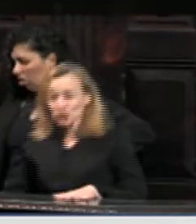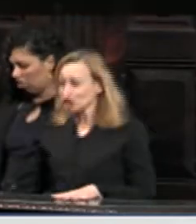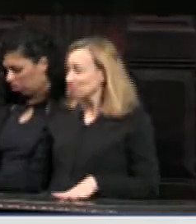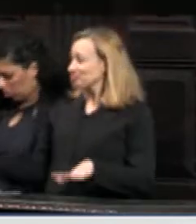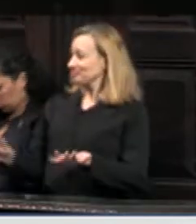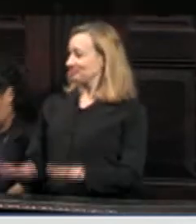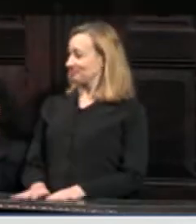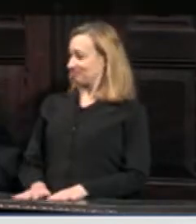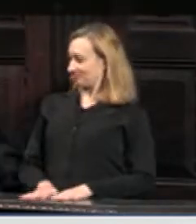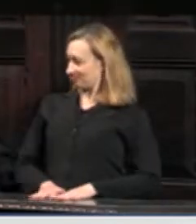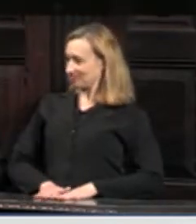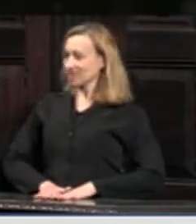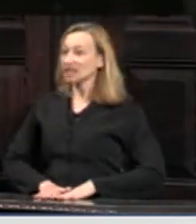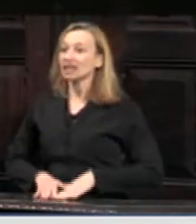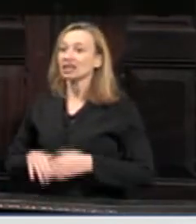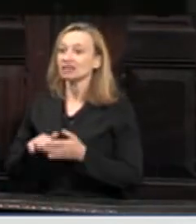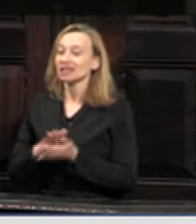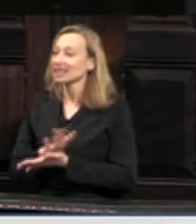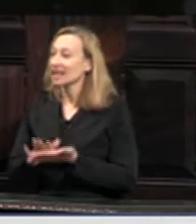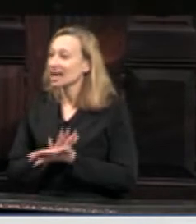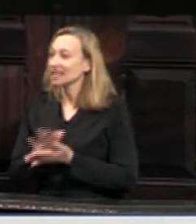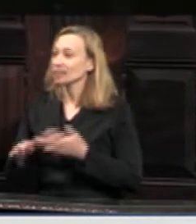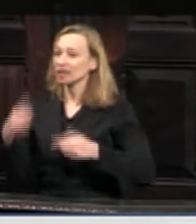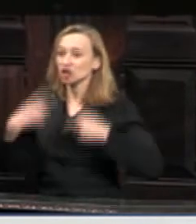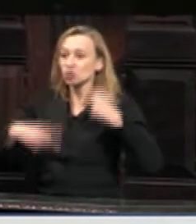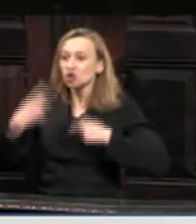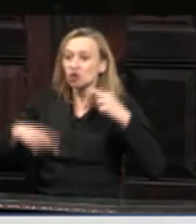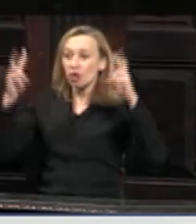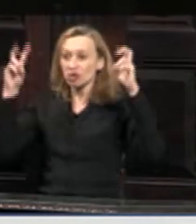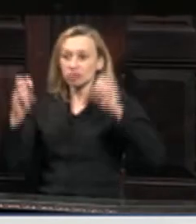Não havendo mais oradores inscritos para discutir a matéria,